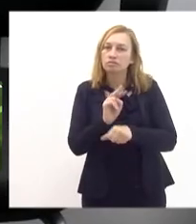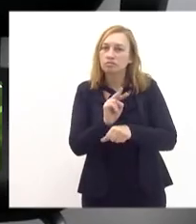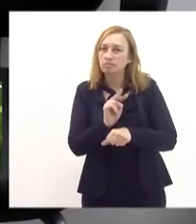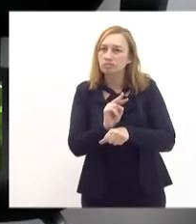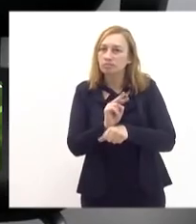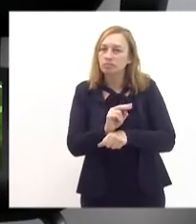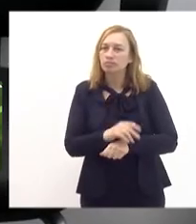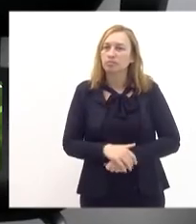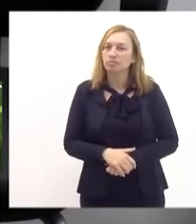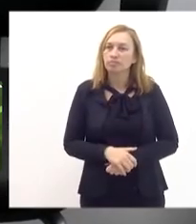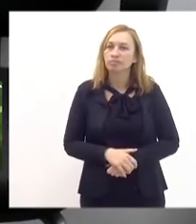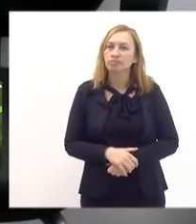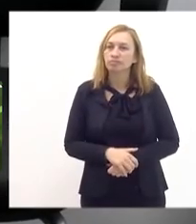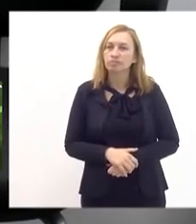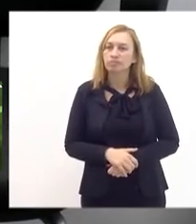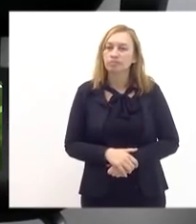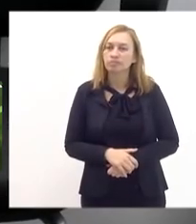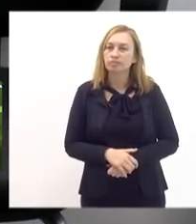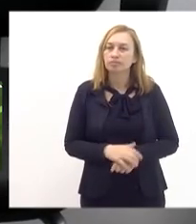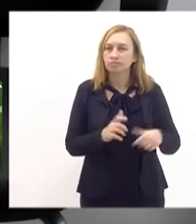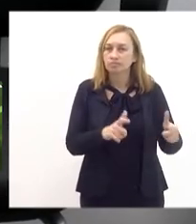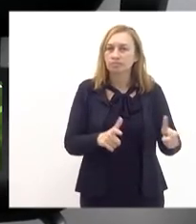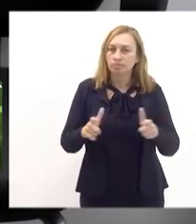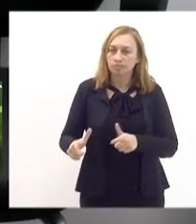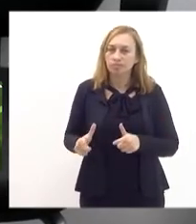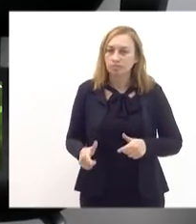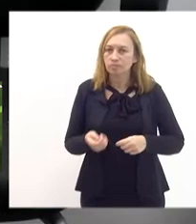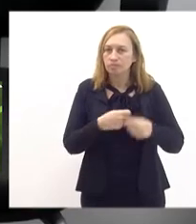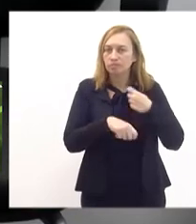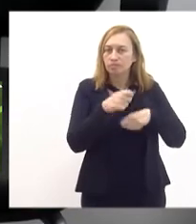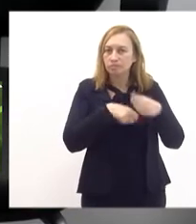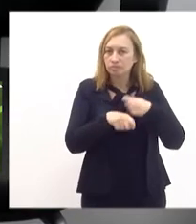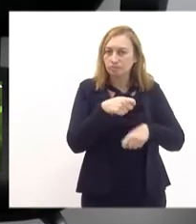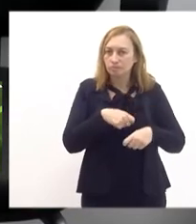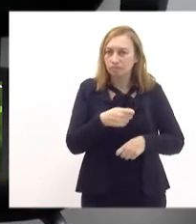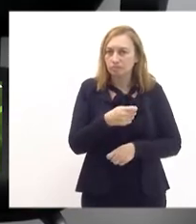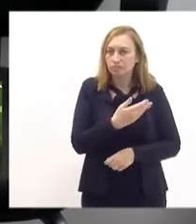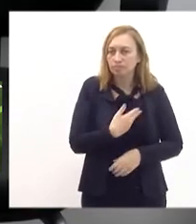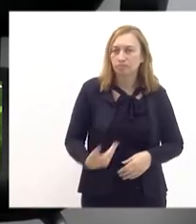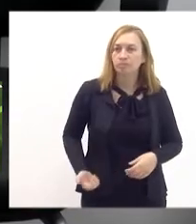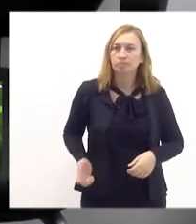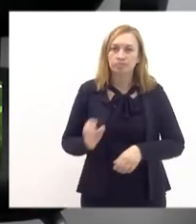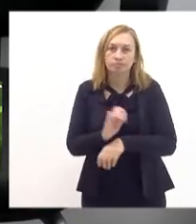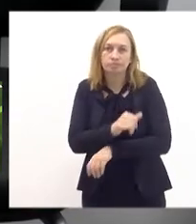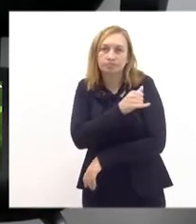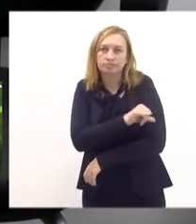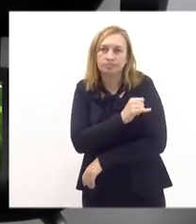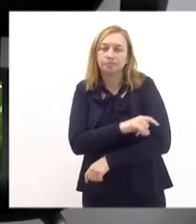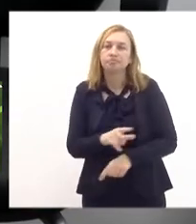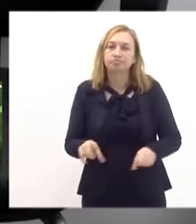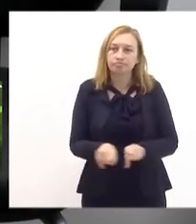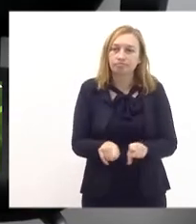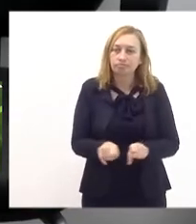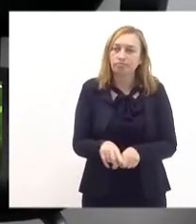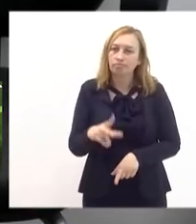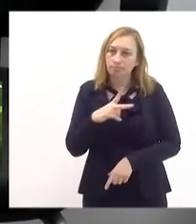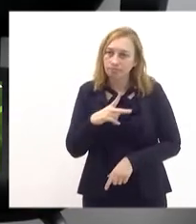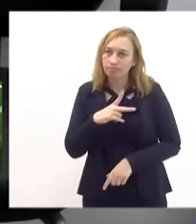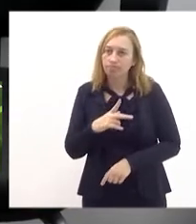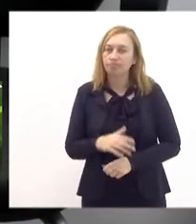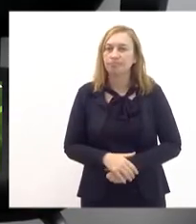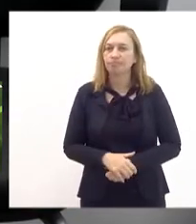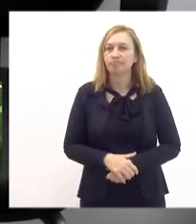monitoramento, se valendo de órgãos externos à administração pública do Estado do Rio de Janeiro e mesmo até privados,